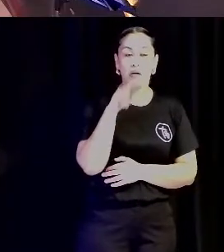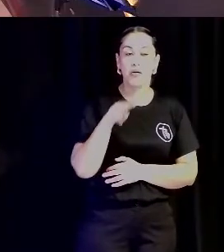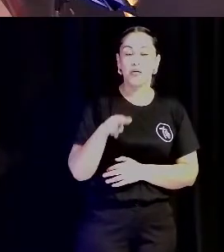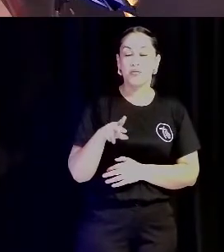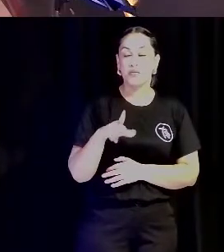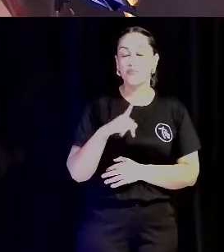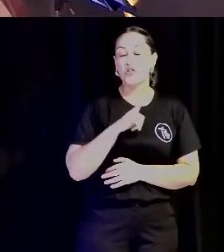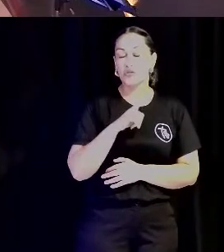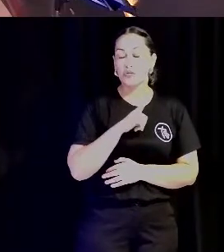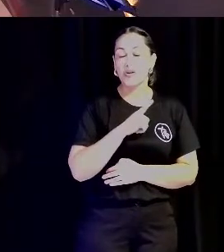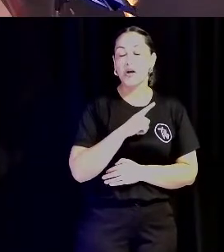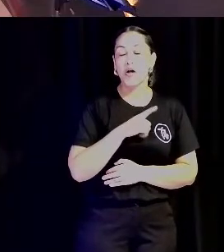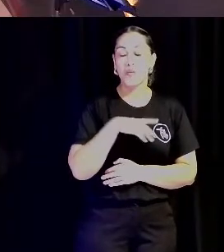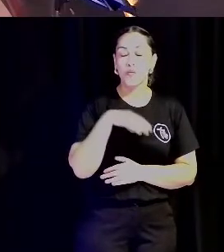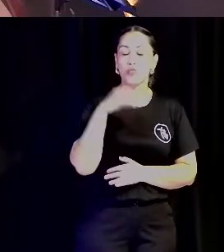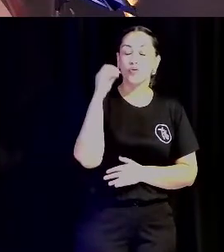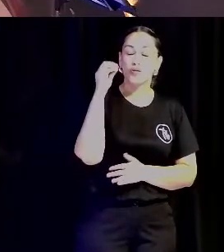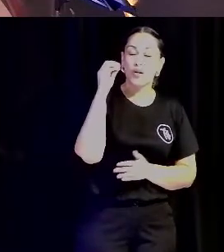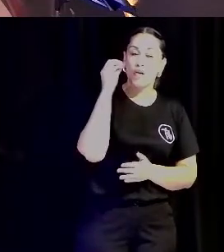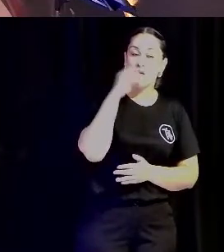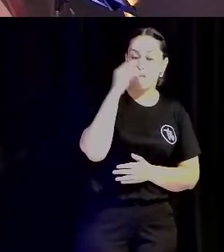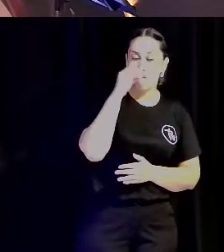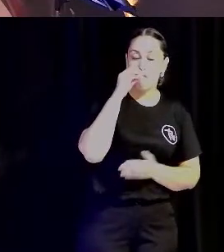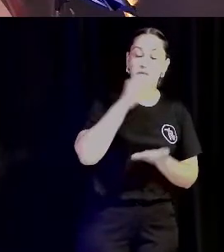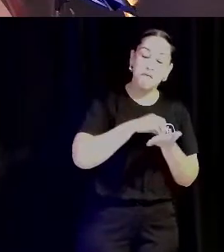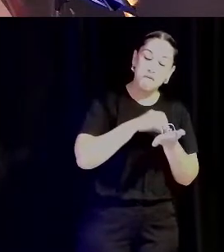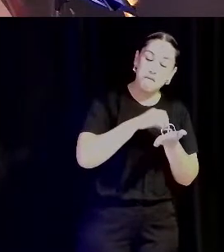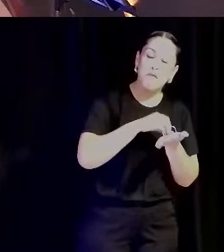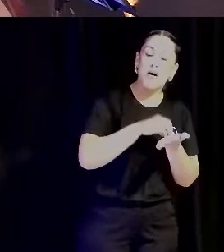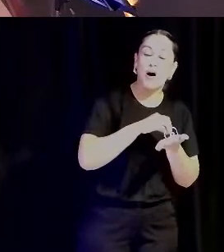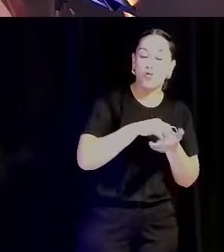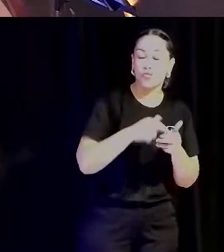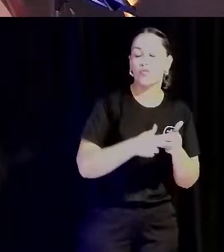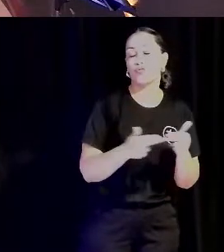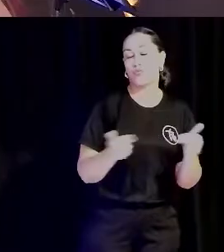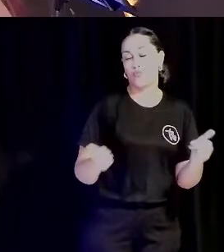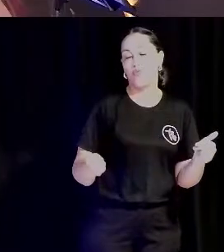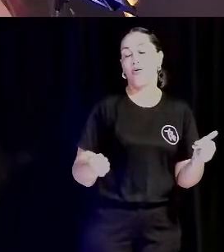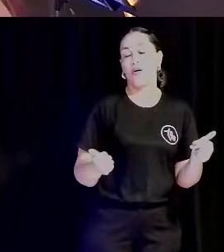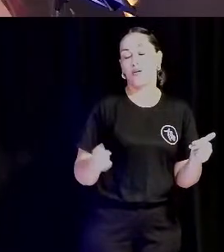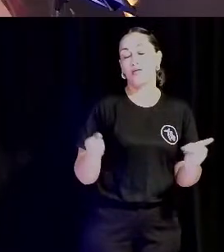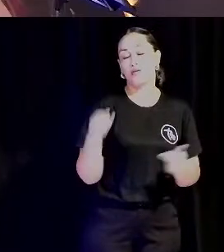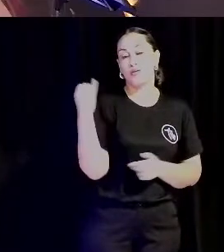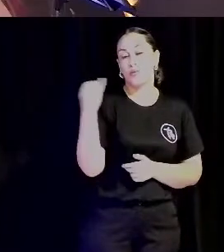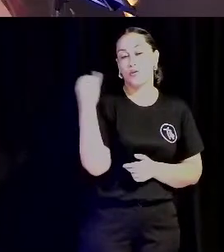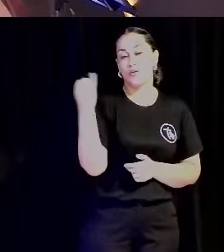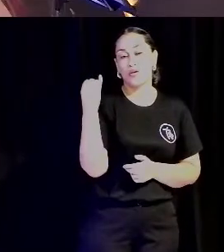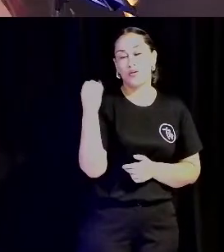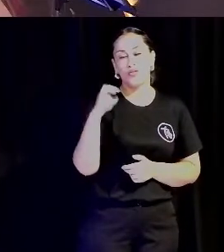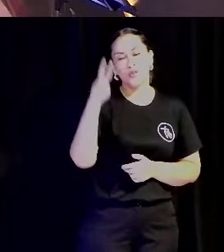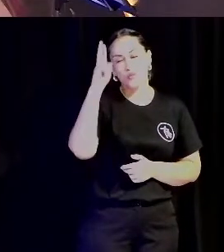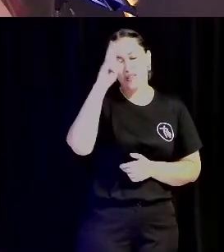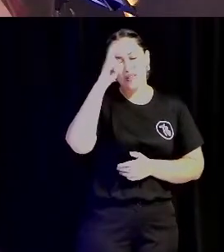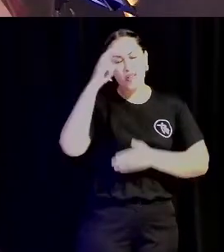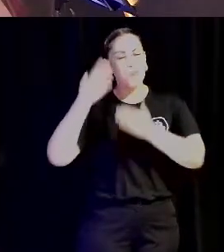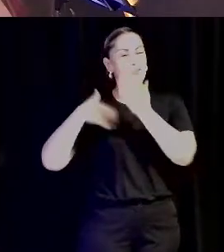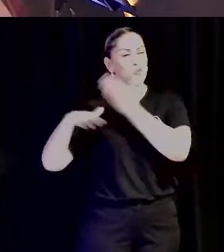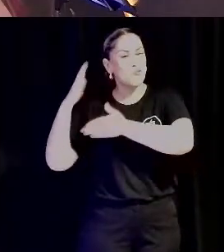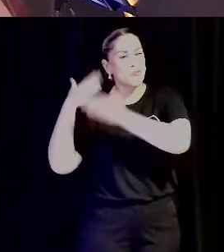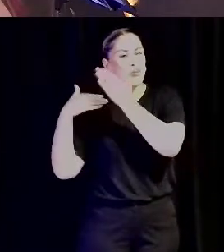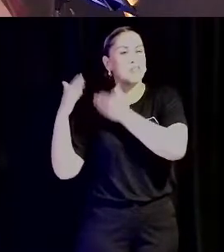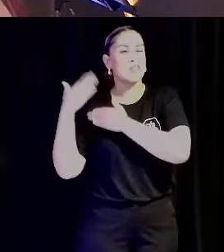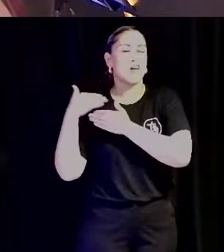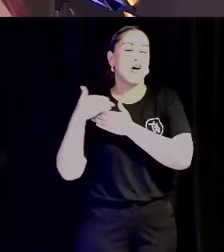de escassez. Eu me lembro uma vez que meu pai ficou desempregado e minha mãe com muita dificuldade,